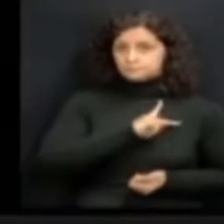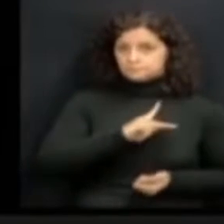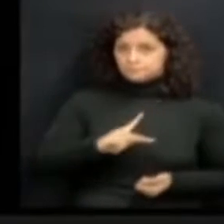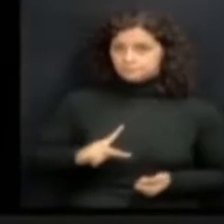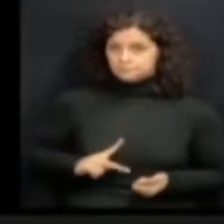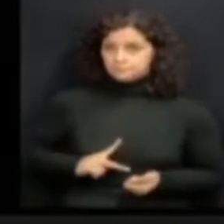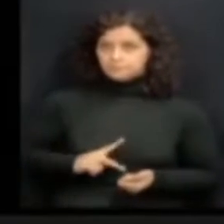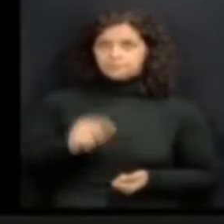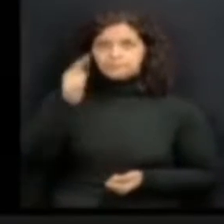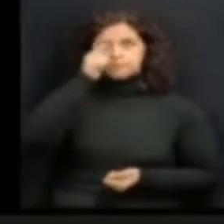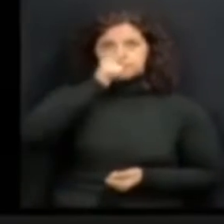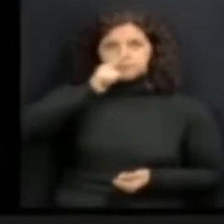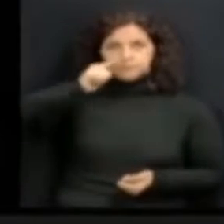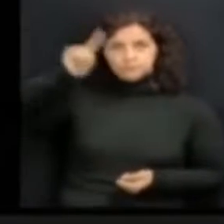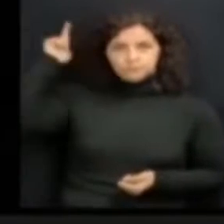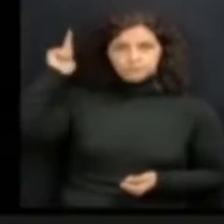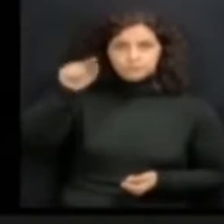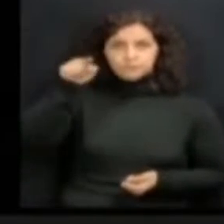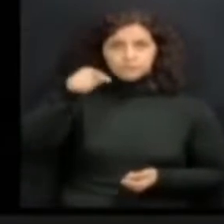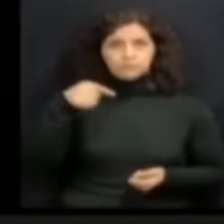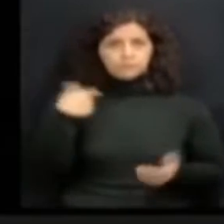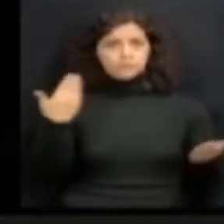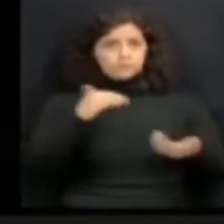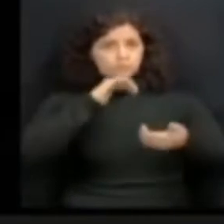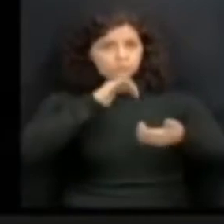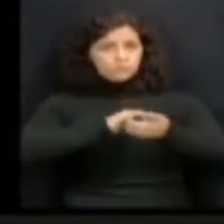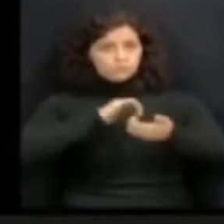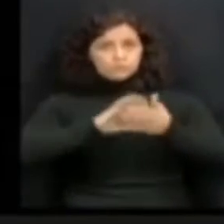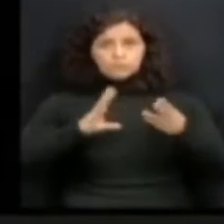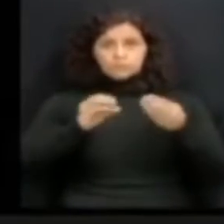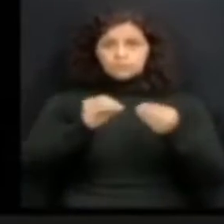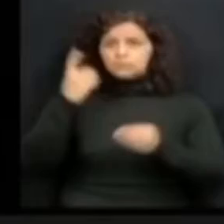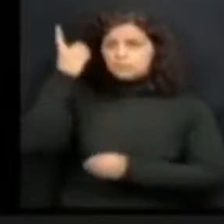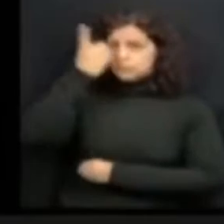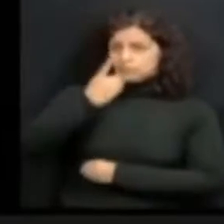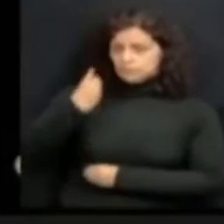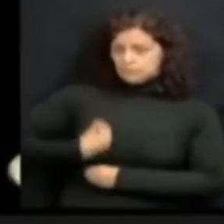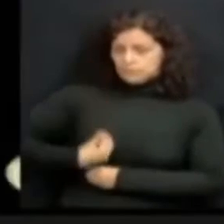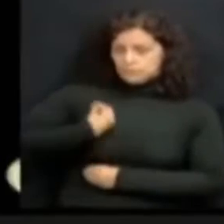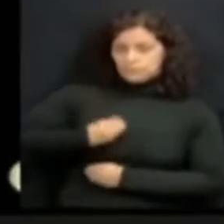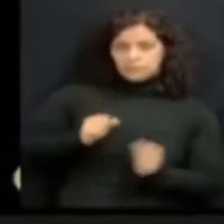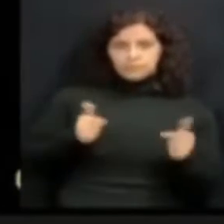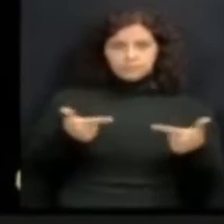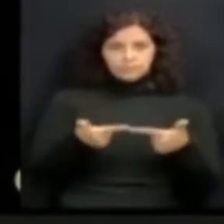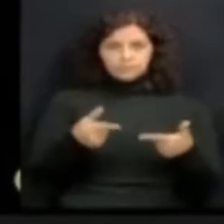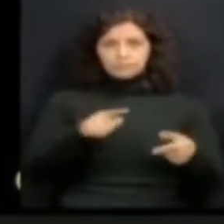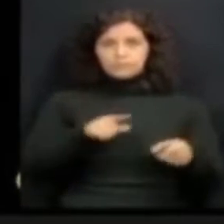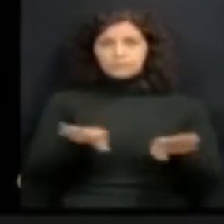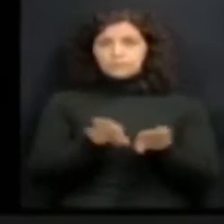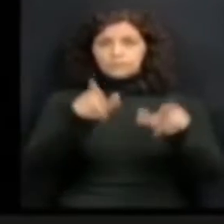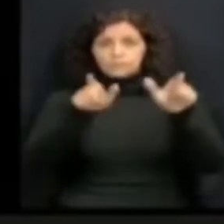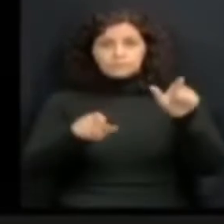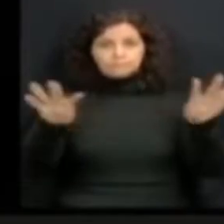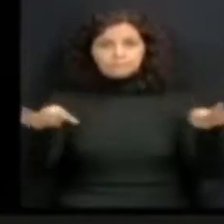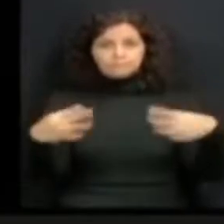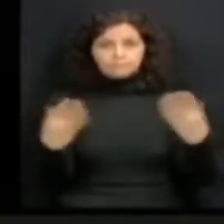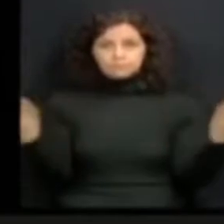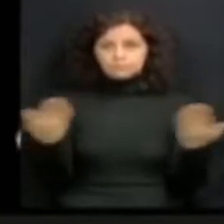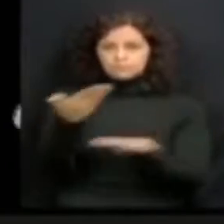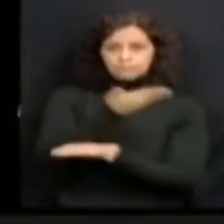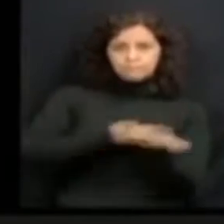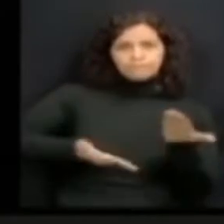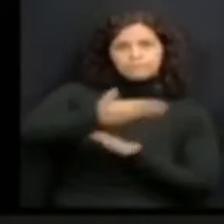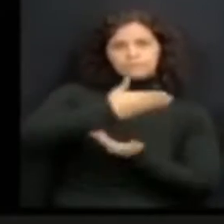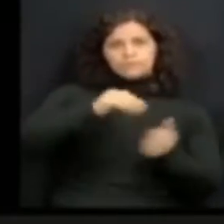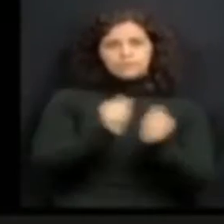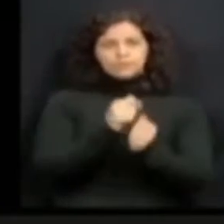Presidente Romanelli, na sua figura eu quero cumprimentar todos os parlamentares presentes na sessão e todo o público que assiste e interage